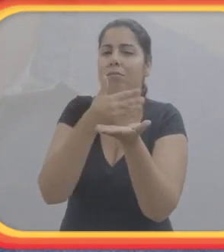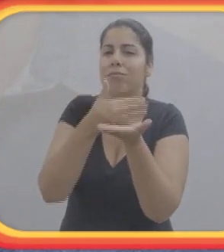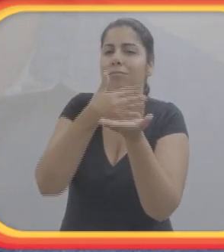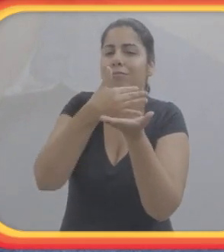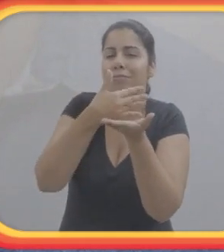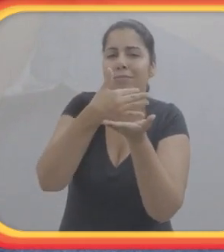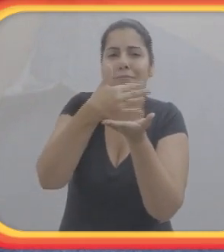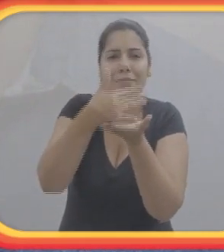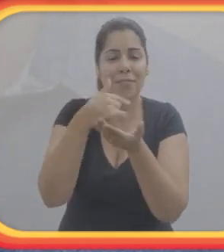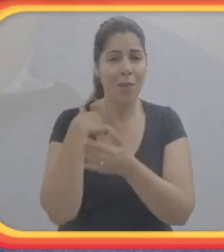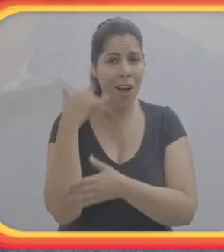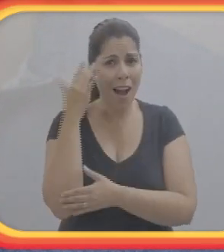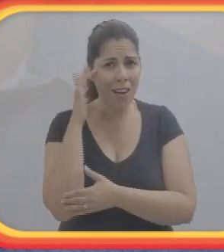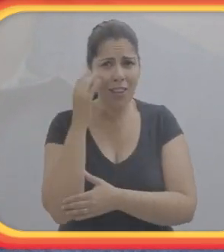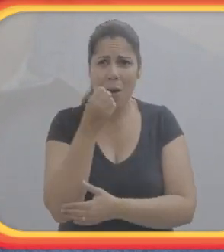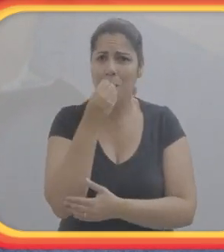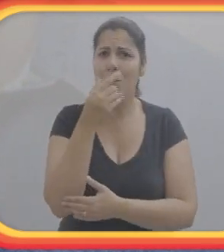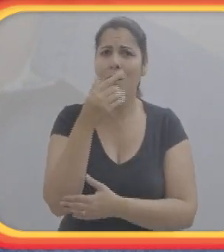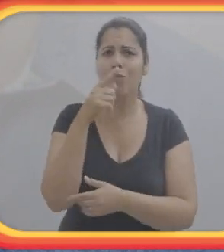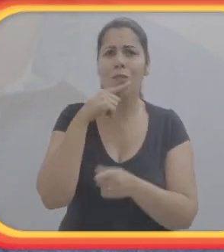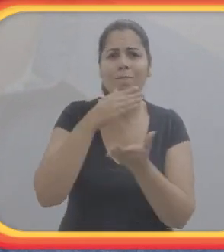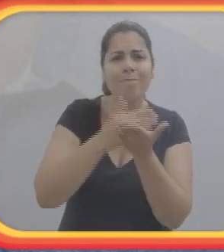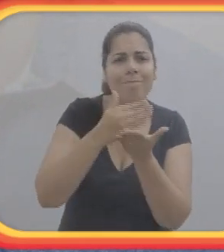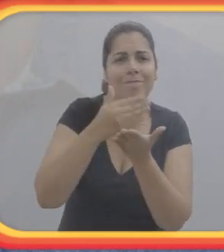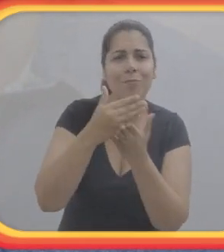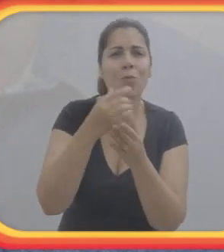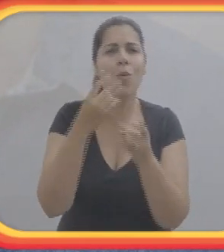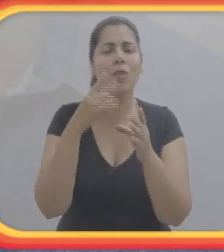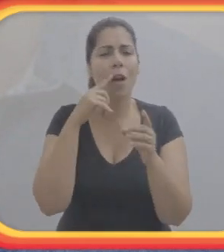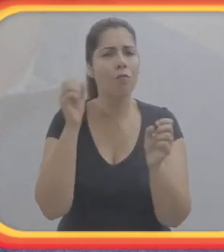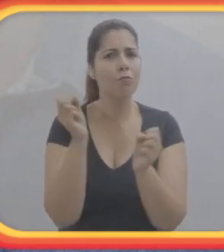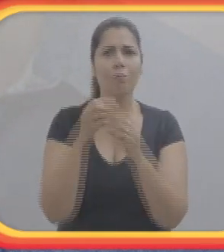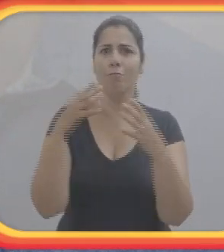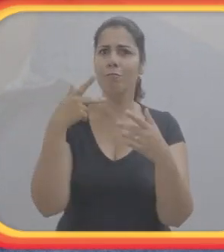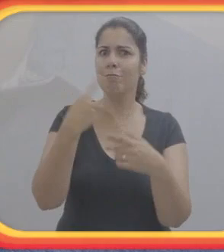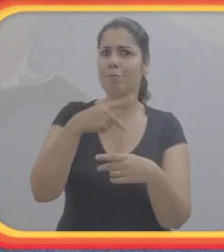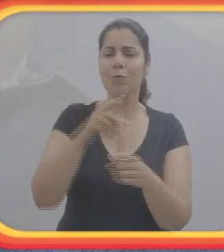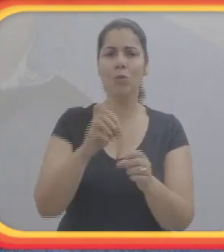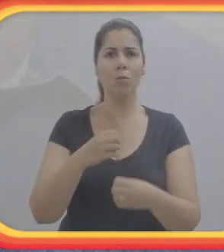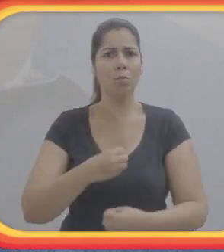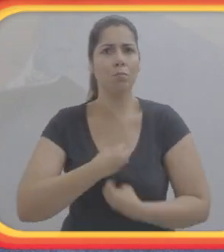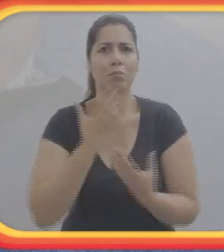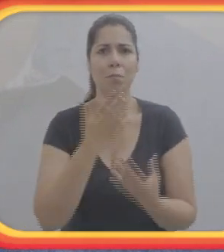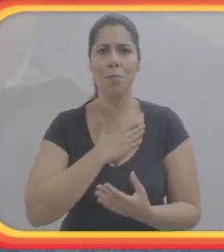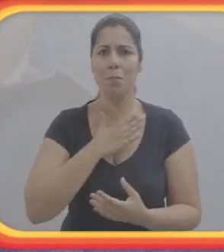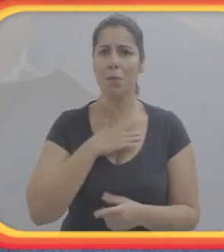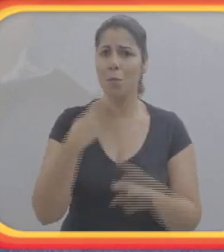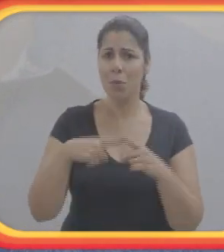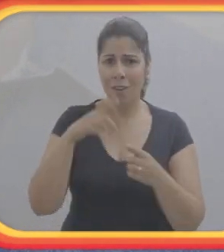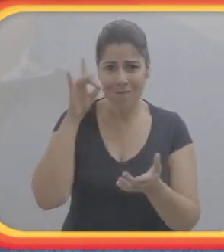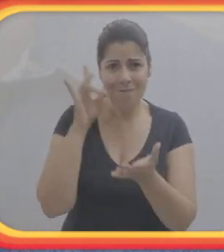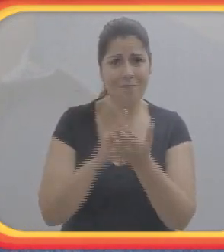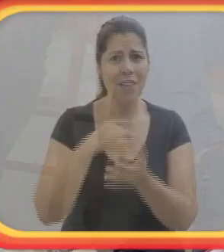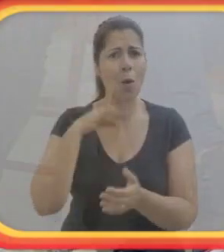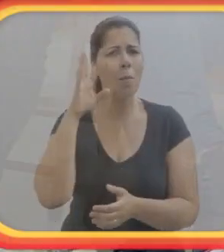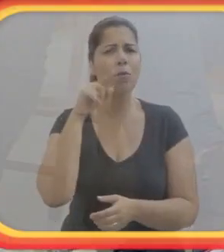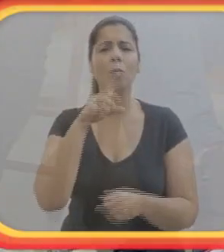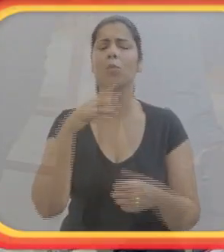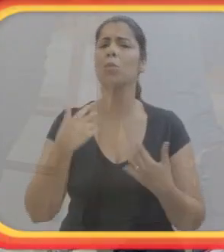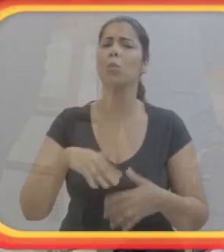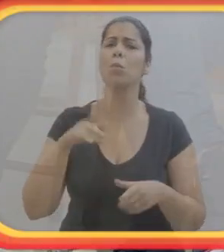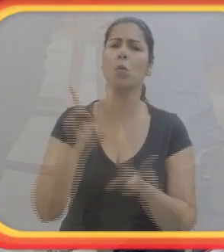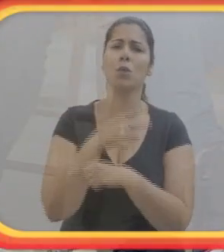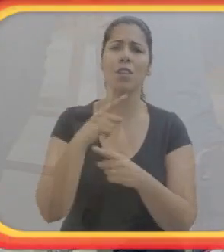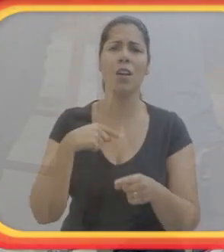realmente eu penso muito em música. E eu acho que cria também um elo de identificação, as pessoas conhecem as músicas, ficam pensando, fazendo uma associação. Tentando